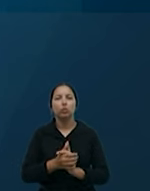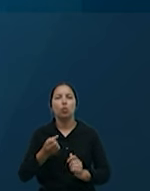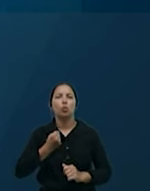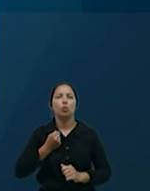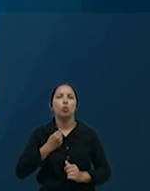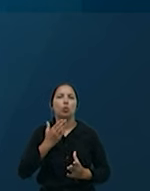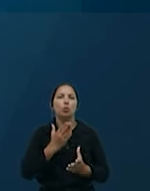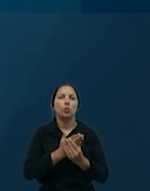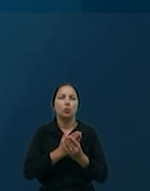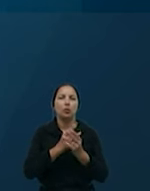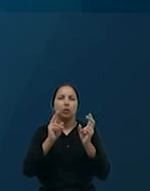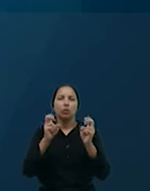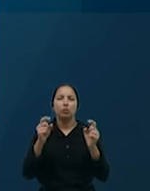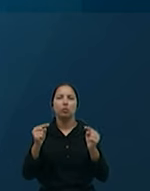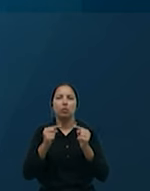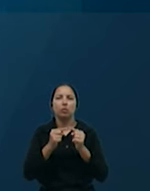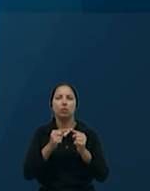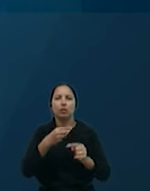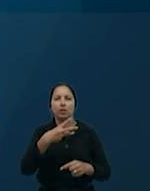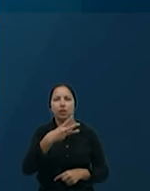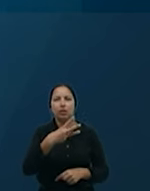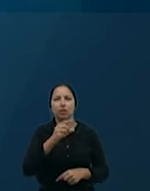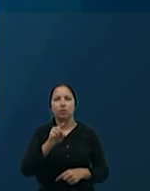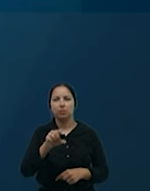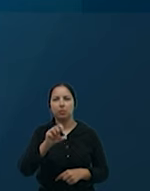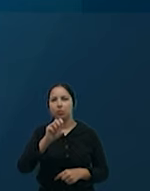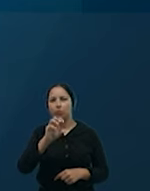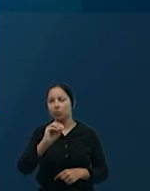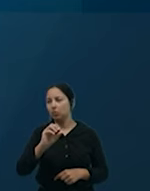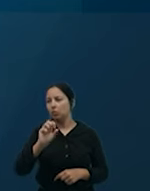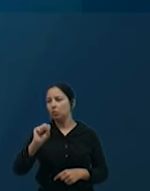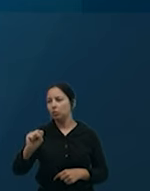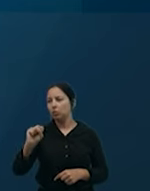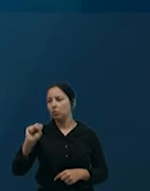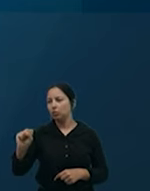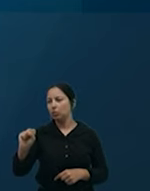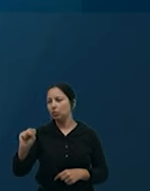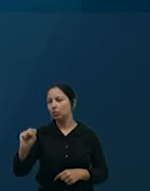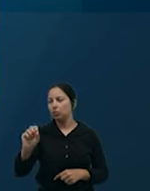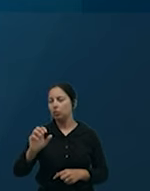chega a 3.088. Tendo em vista ter sido